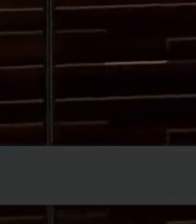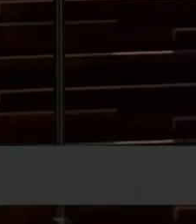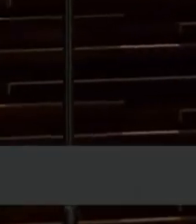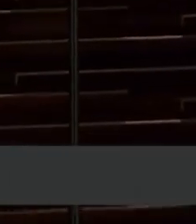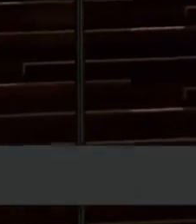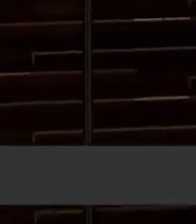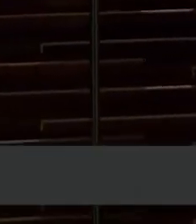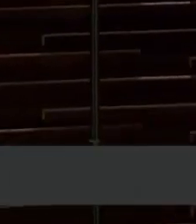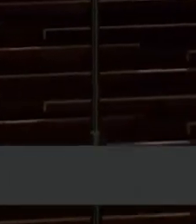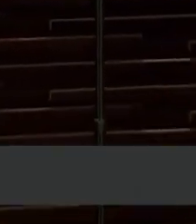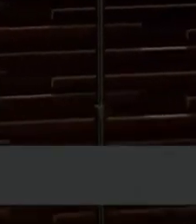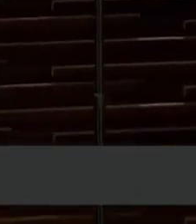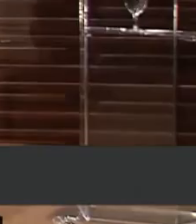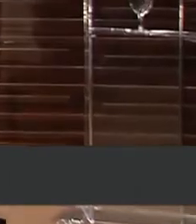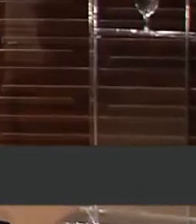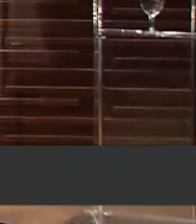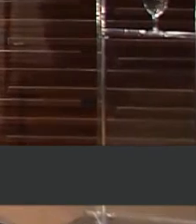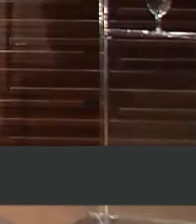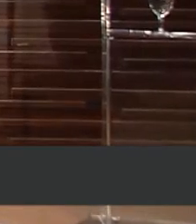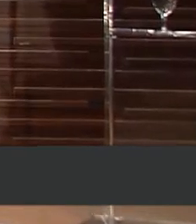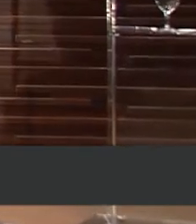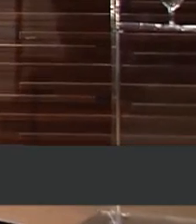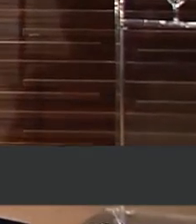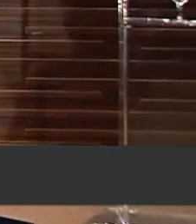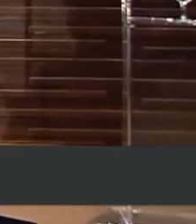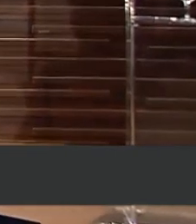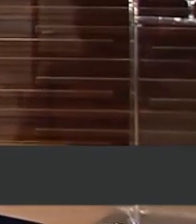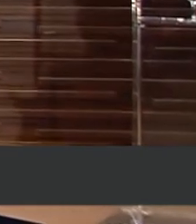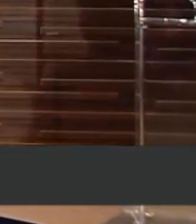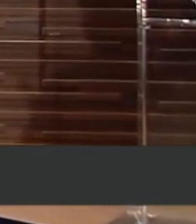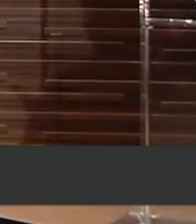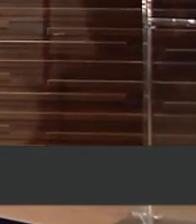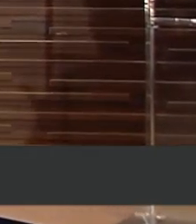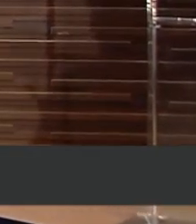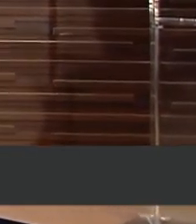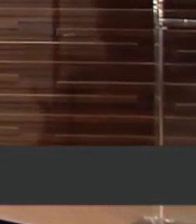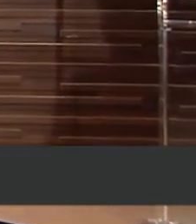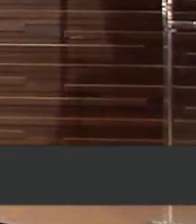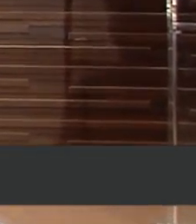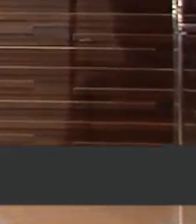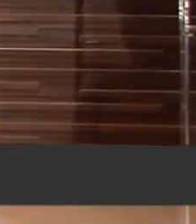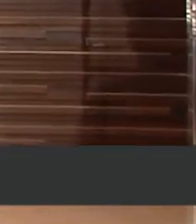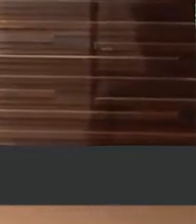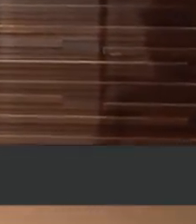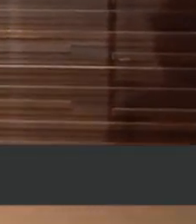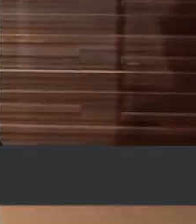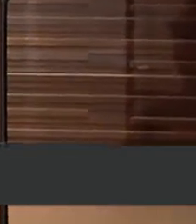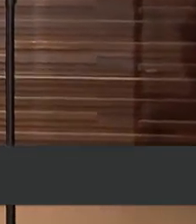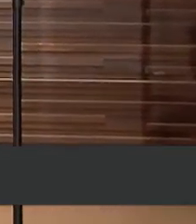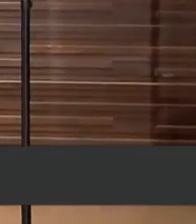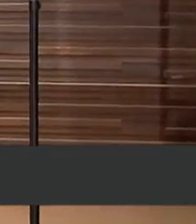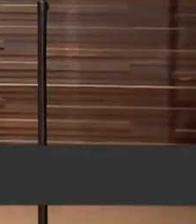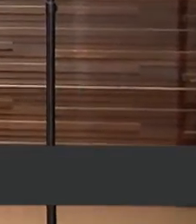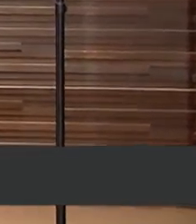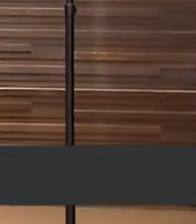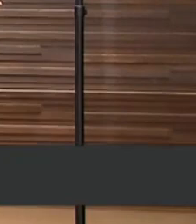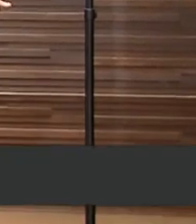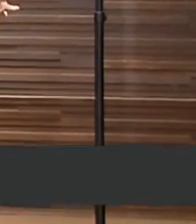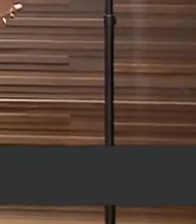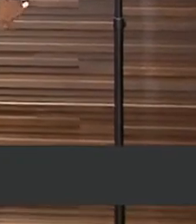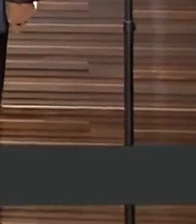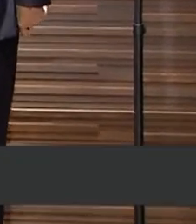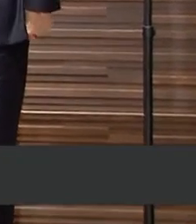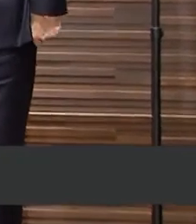contexto do lançamento do livro direito empresarial direito do espaço virtual e outros desafios do direito